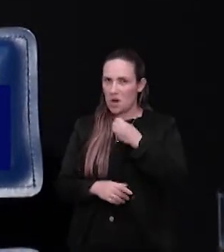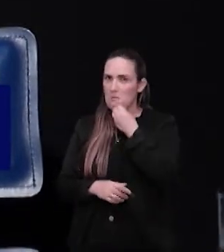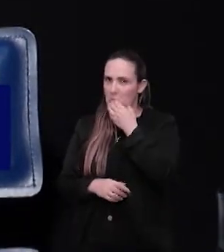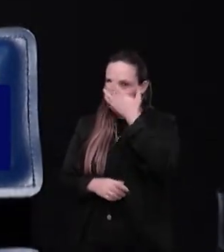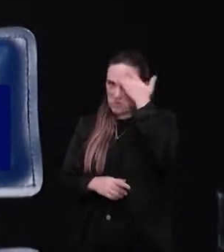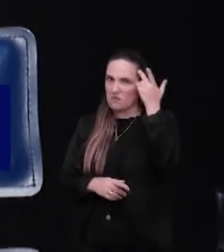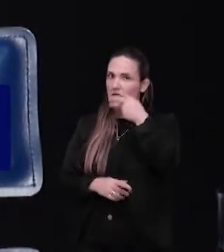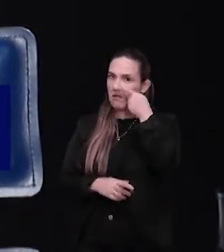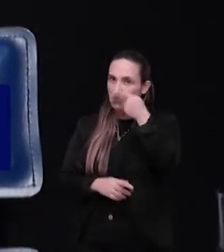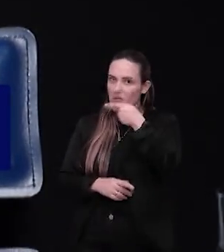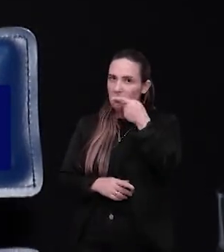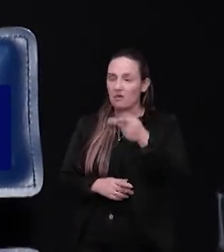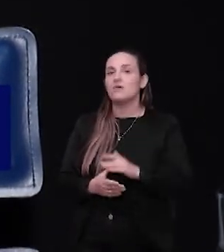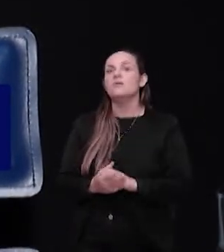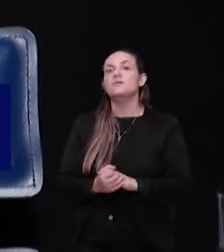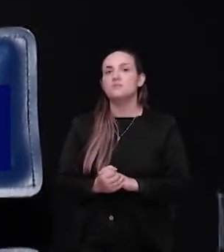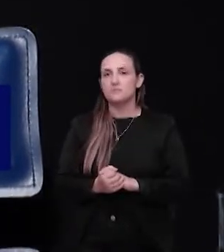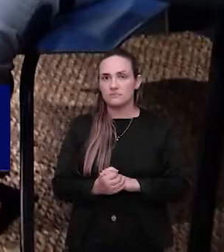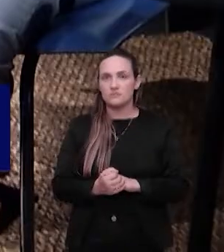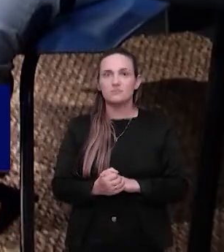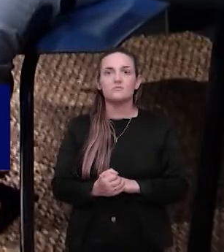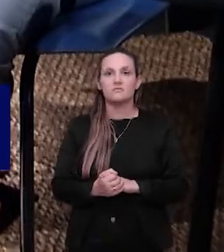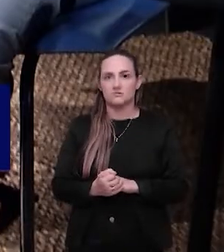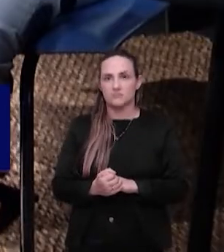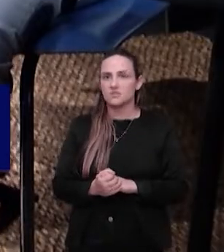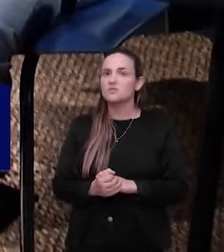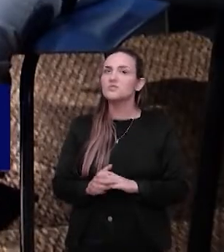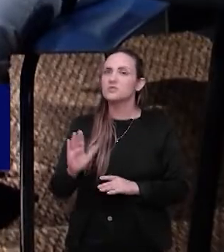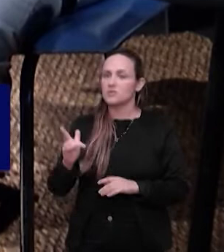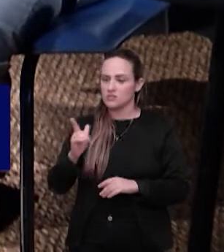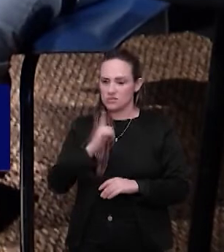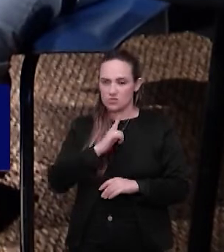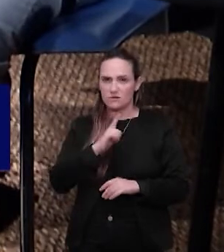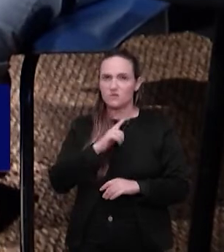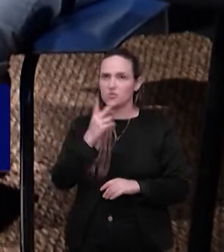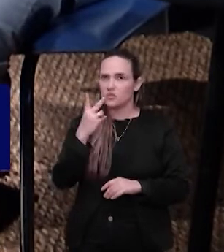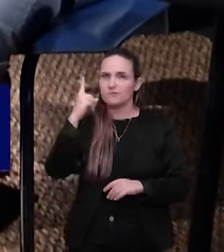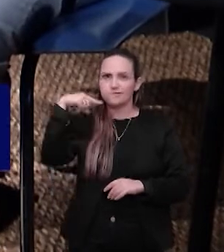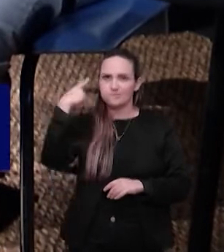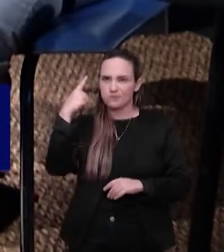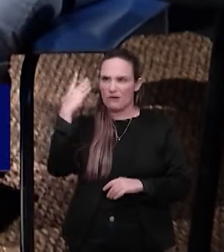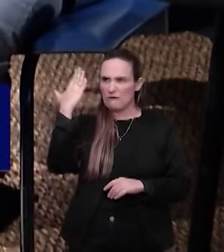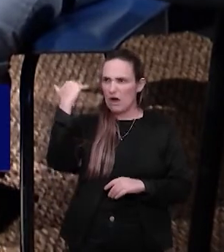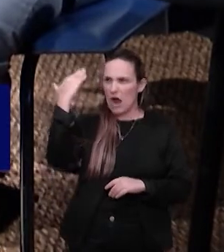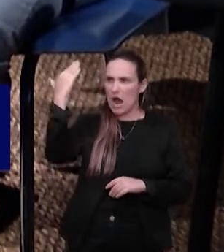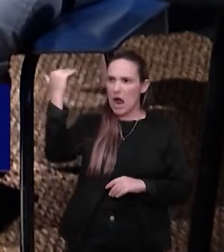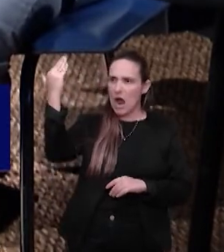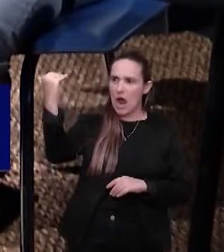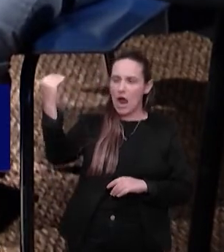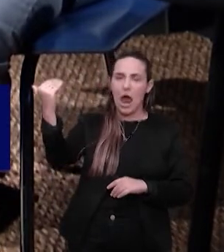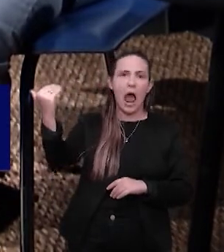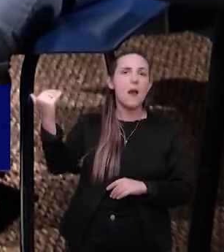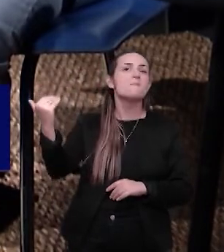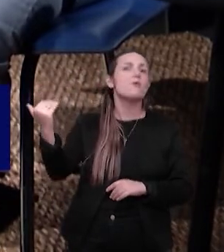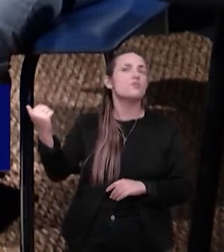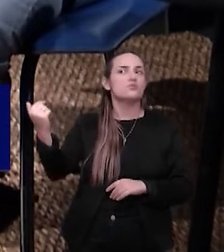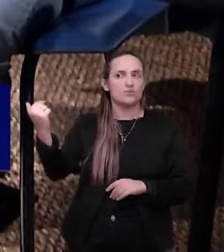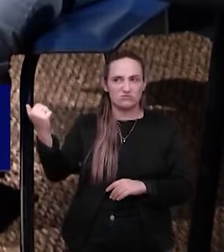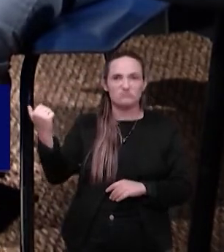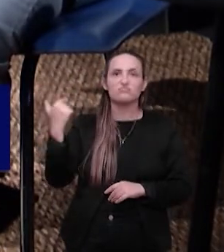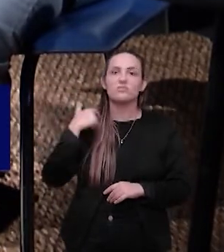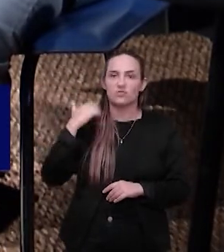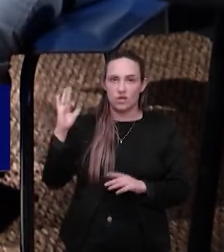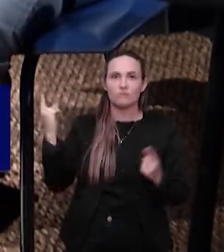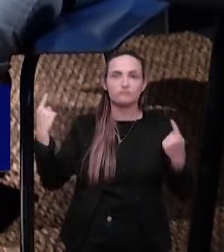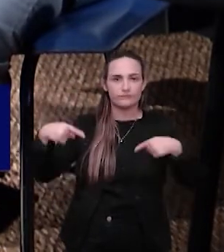no júri? Você tem recorde de grandes embates? Já, grandes advogados de renome aqui no estado, que eu vim fazer muito júri em Campo Grande